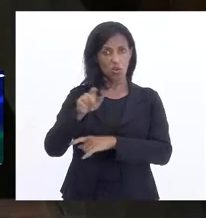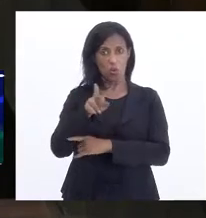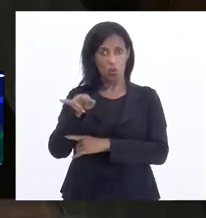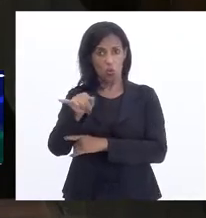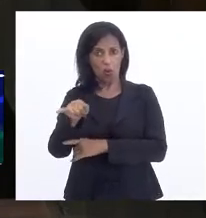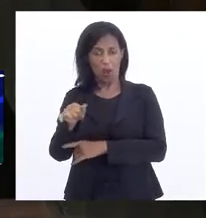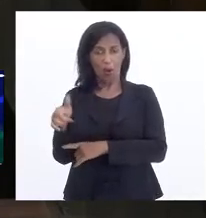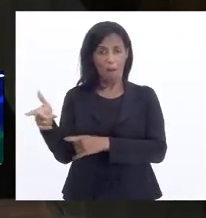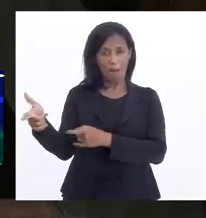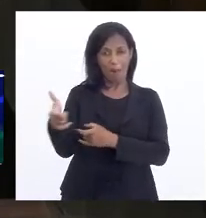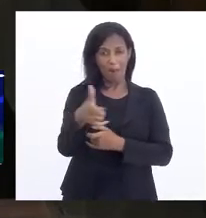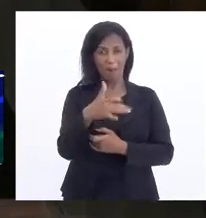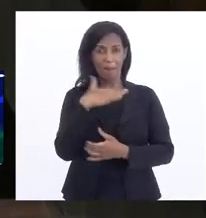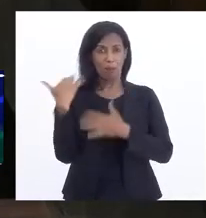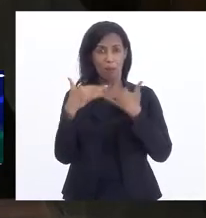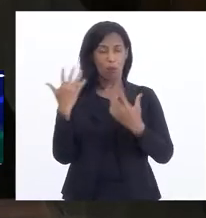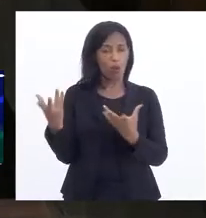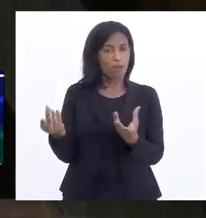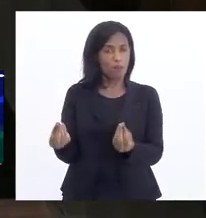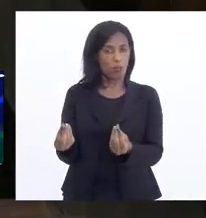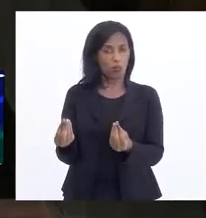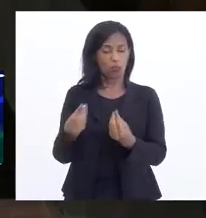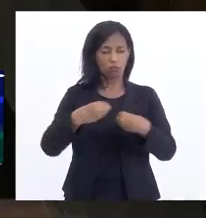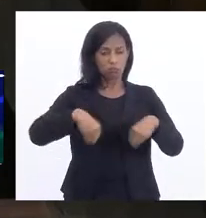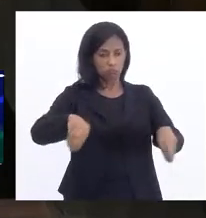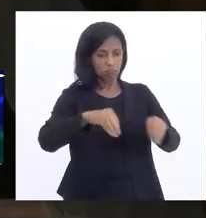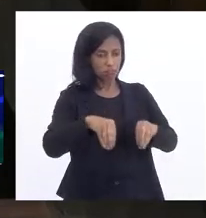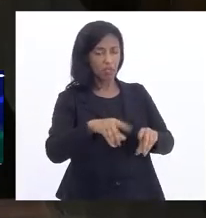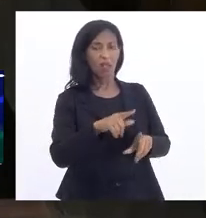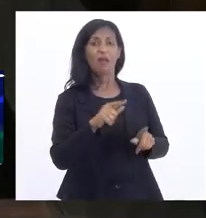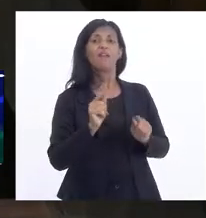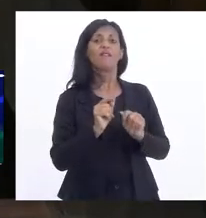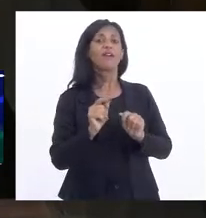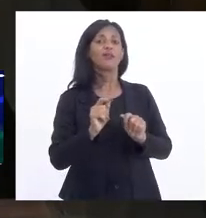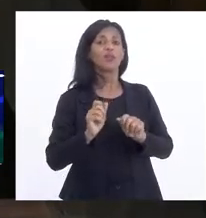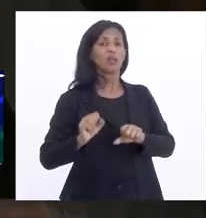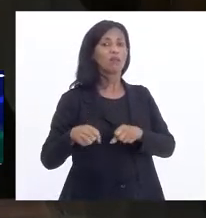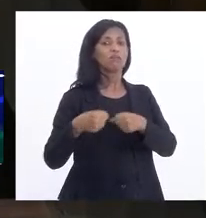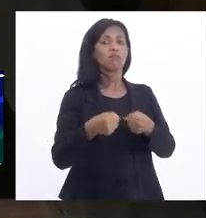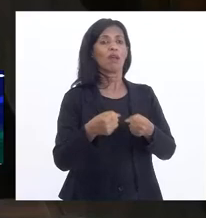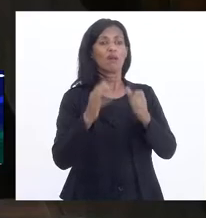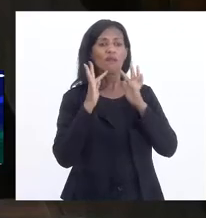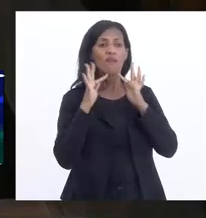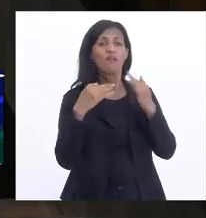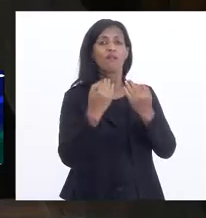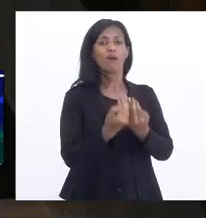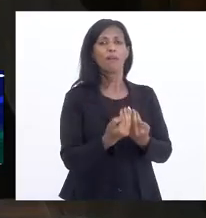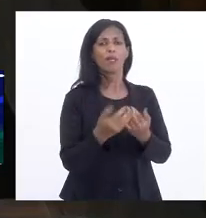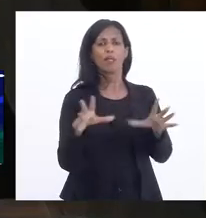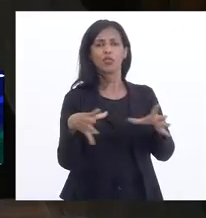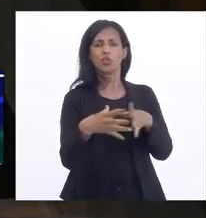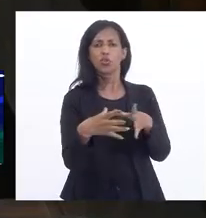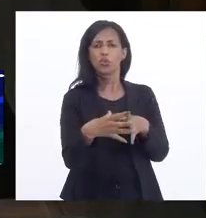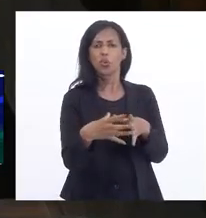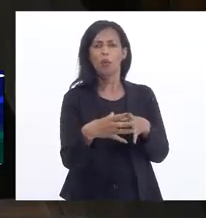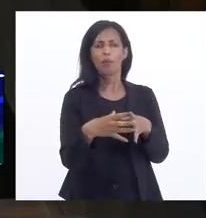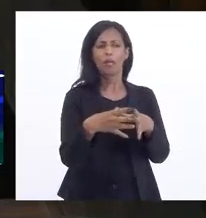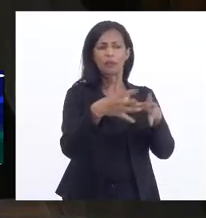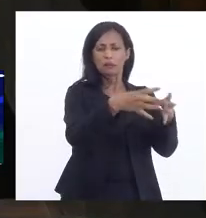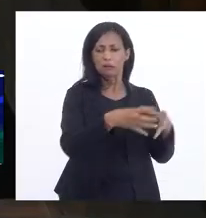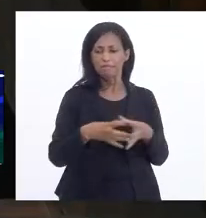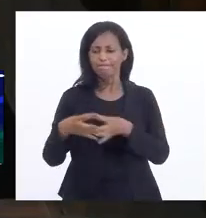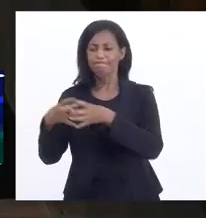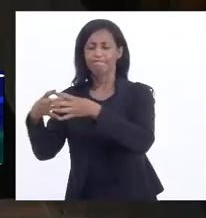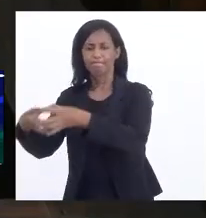matam muito, a grilagem de terras faz com que, forçosamente, famílias e comunidades sejam deslocadas dos